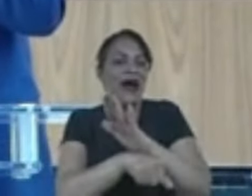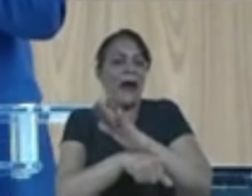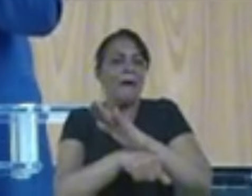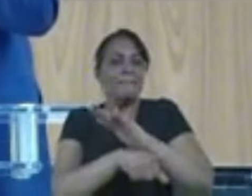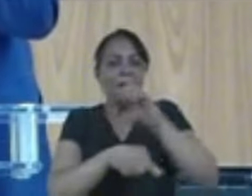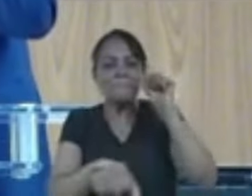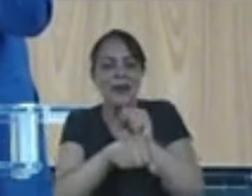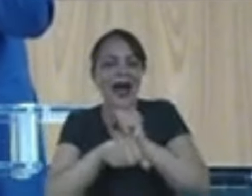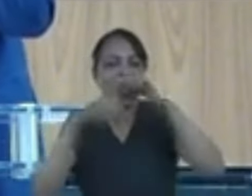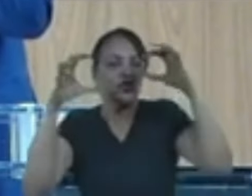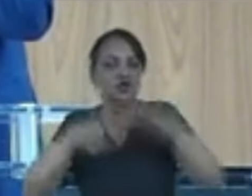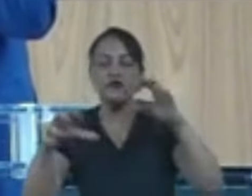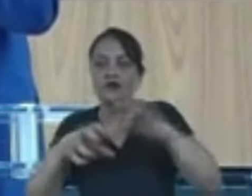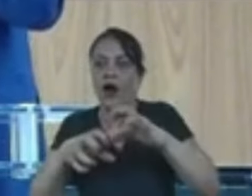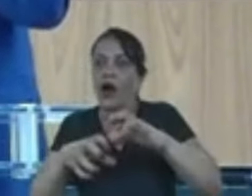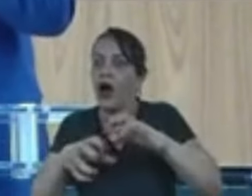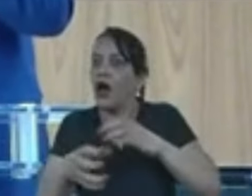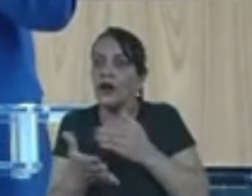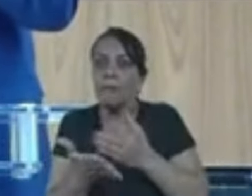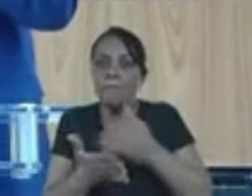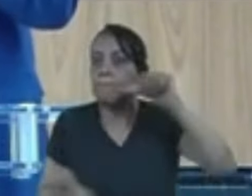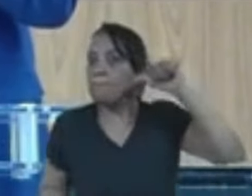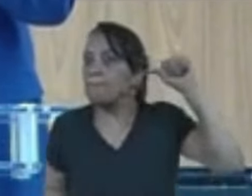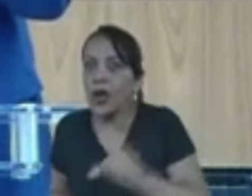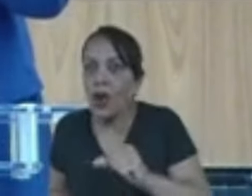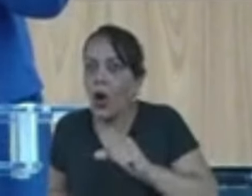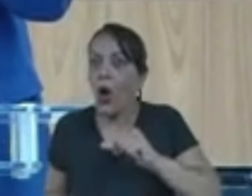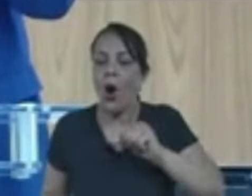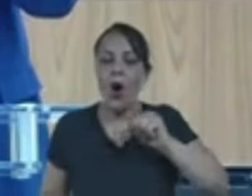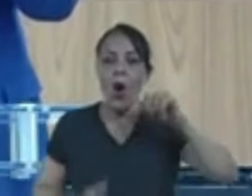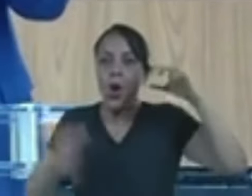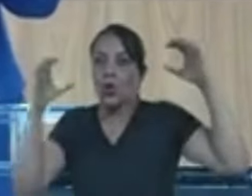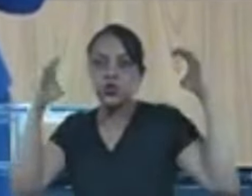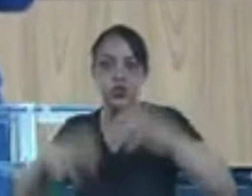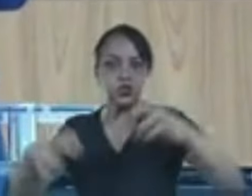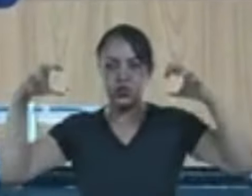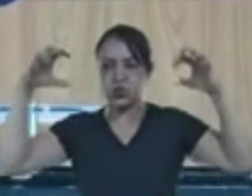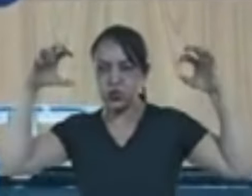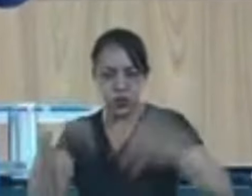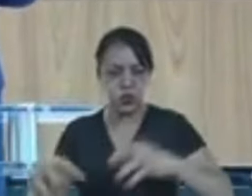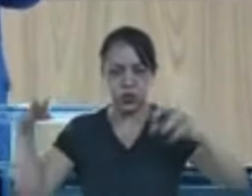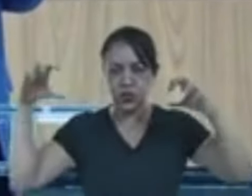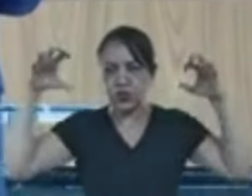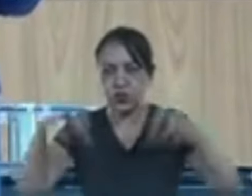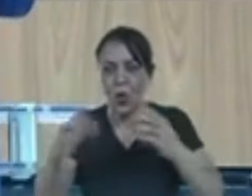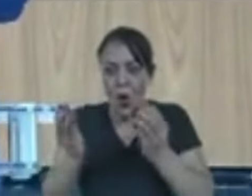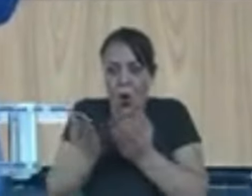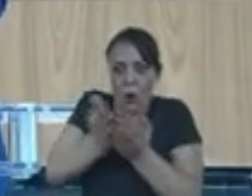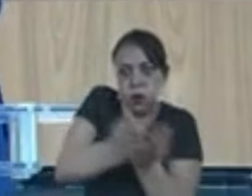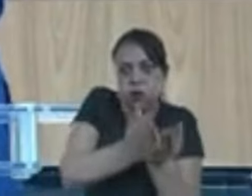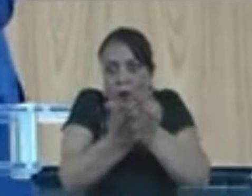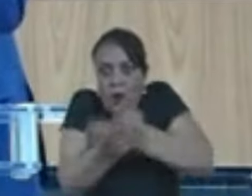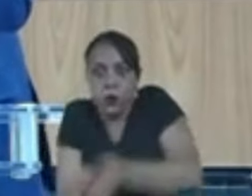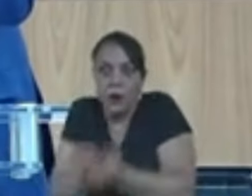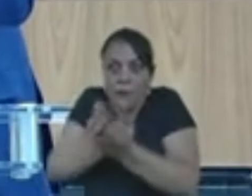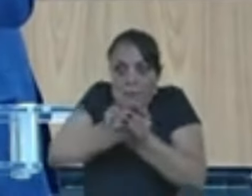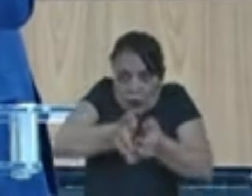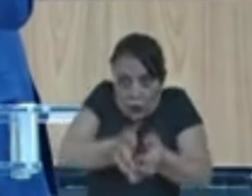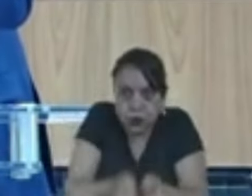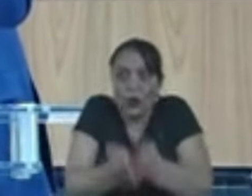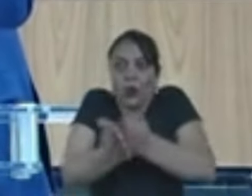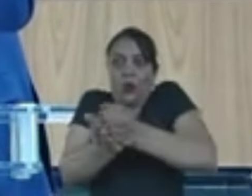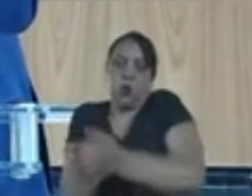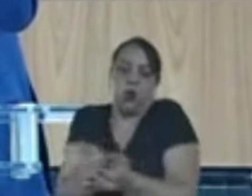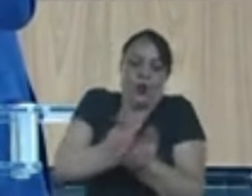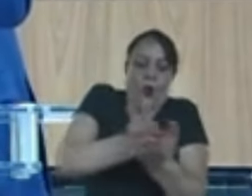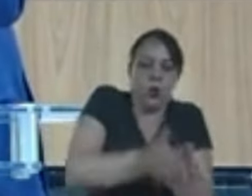continuava cada vez mais forte, querendo afundar aquela embarcação. E depois da tentativa de todos os deuses, de pessoas que estavam ali,